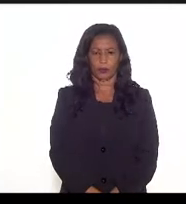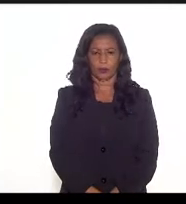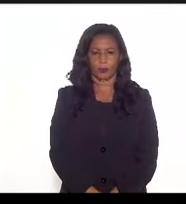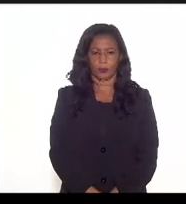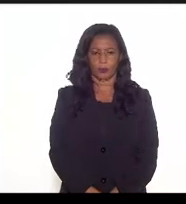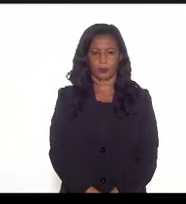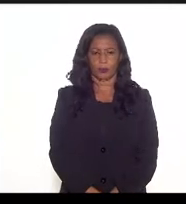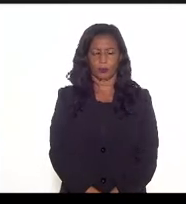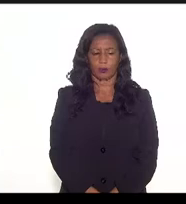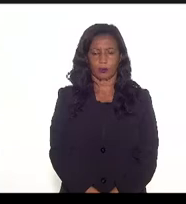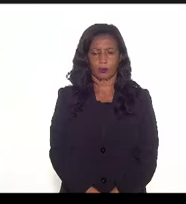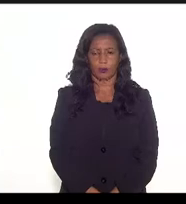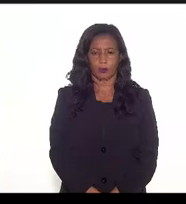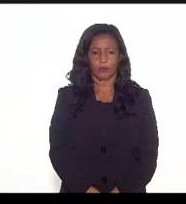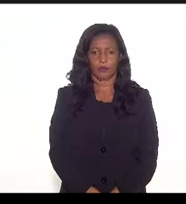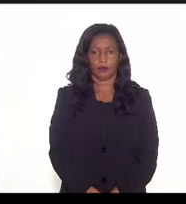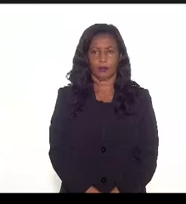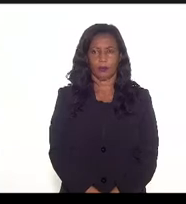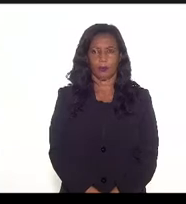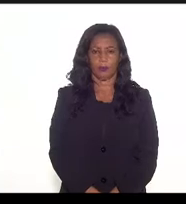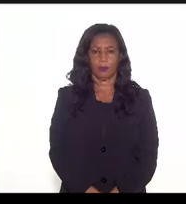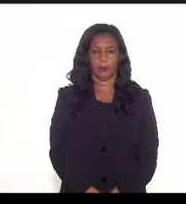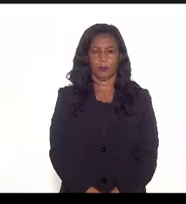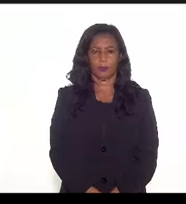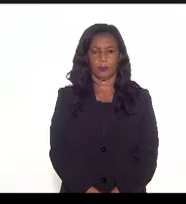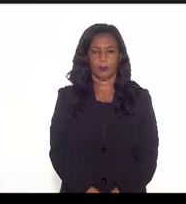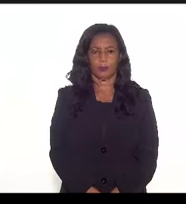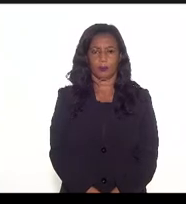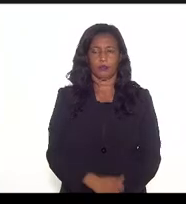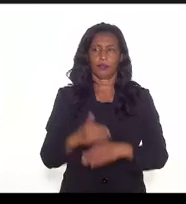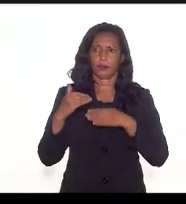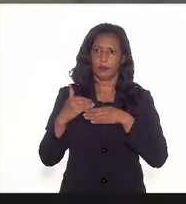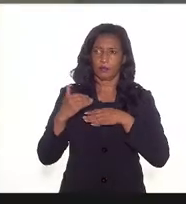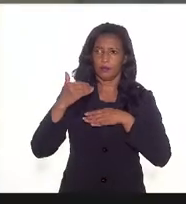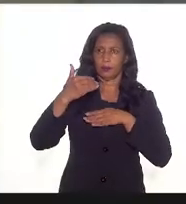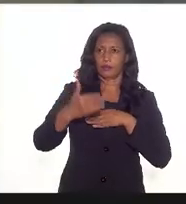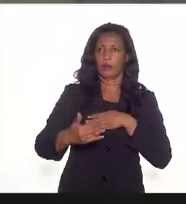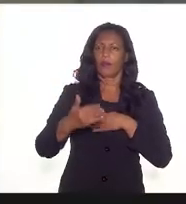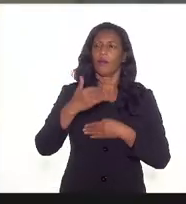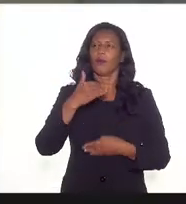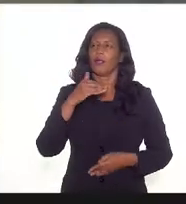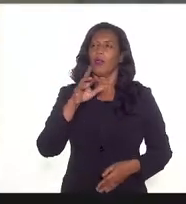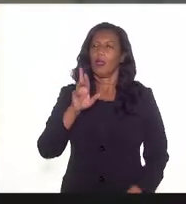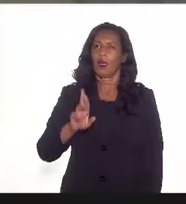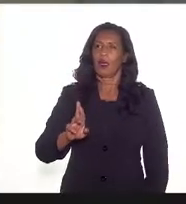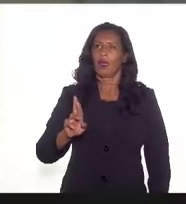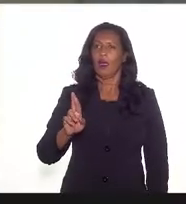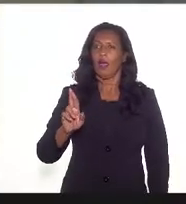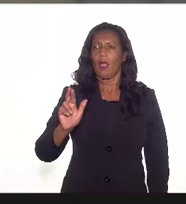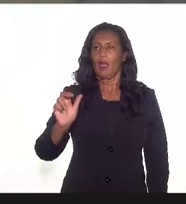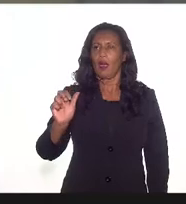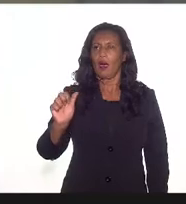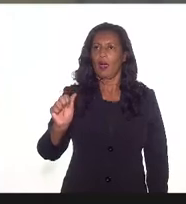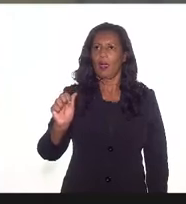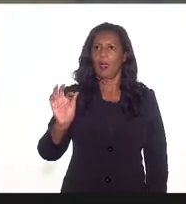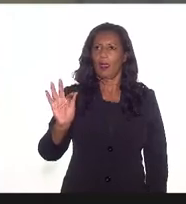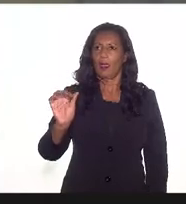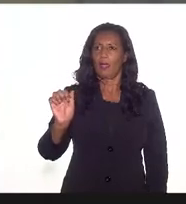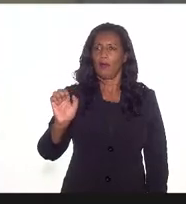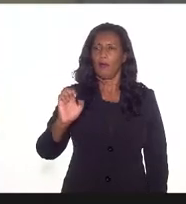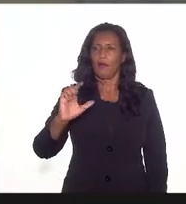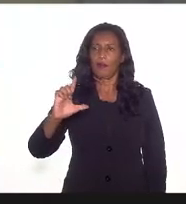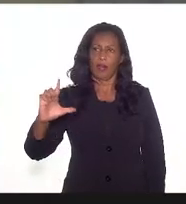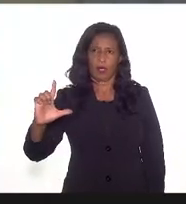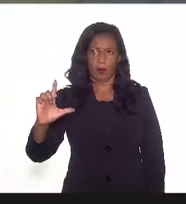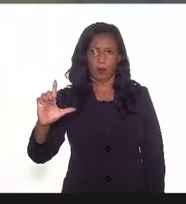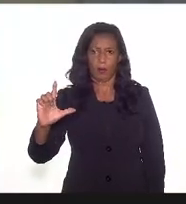Valdeque. Por enquanto, sim, presidente. Obrigado. Queria passar agora um pouco, André, para o Rafael Lírio, da nossa CODIM, para a